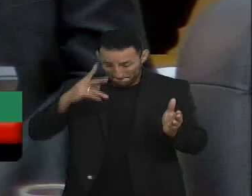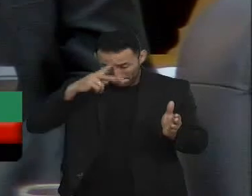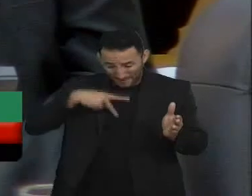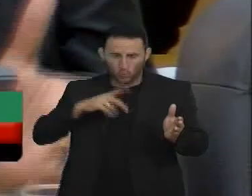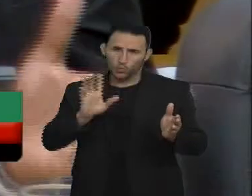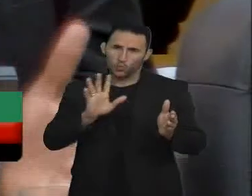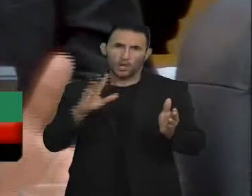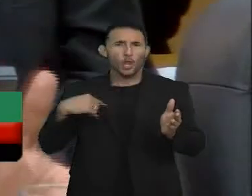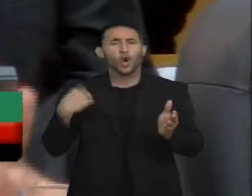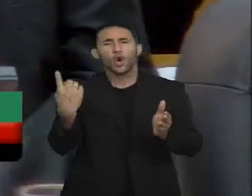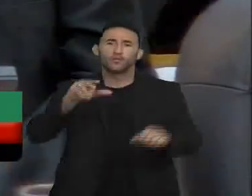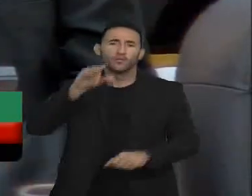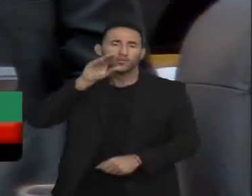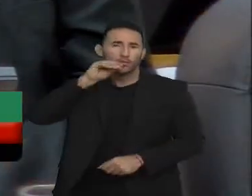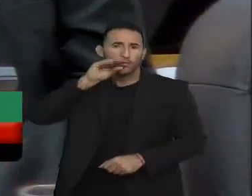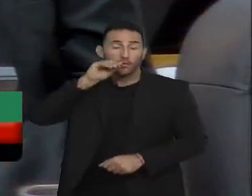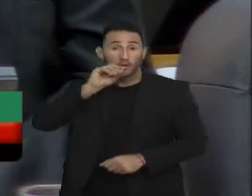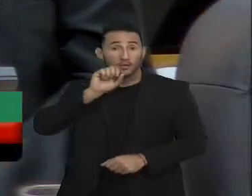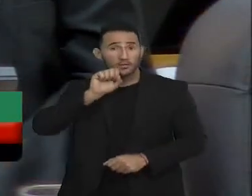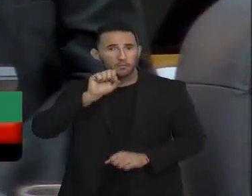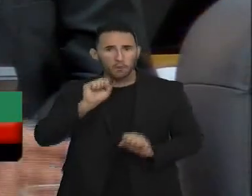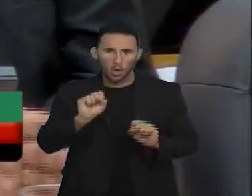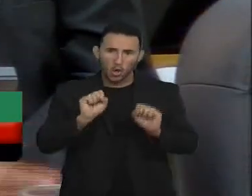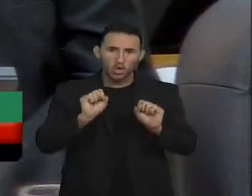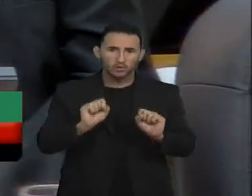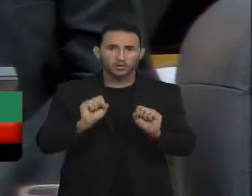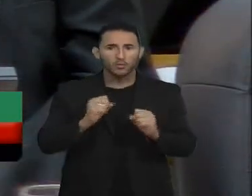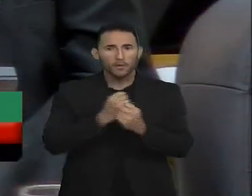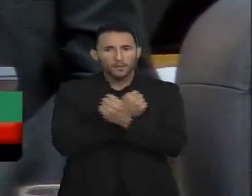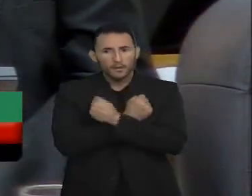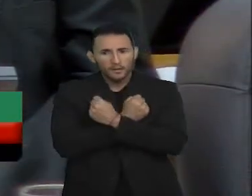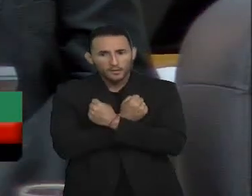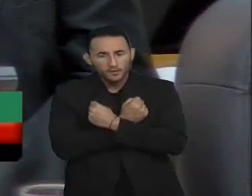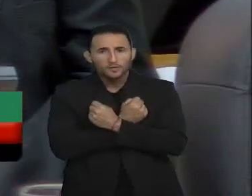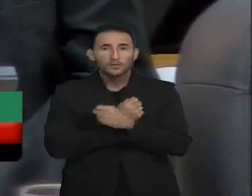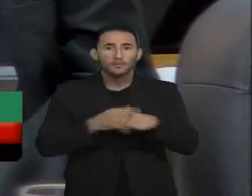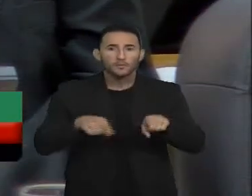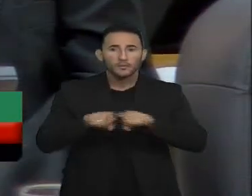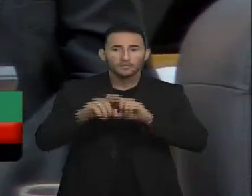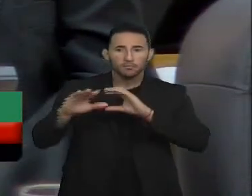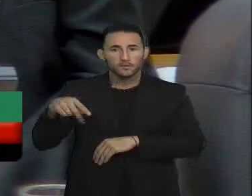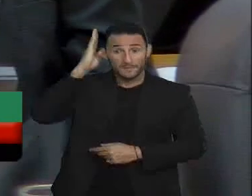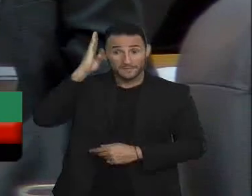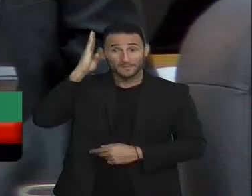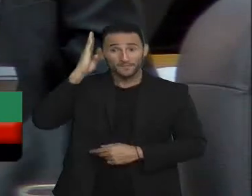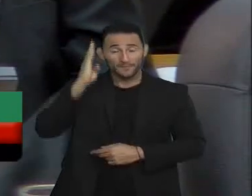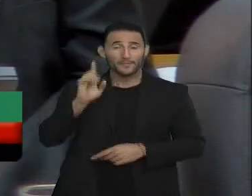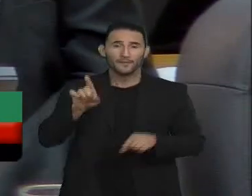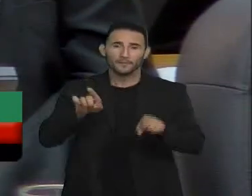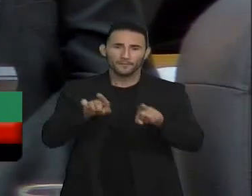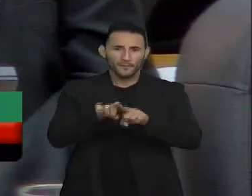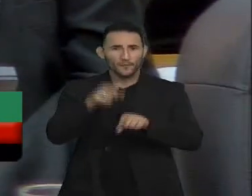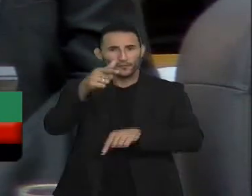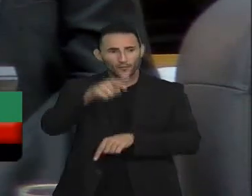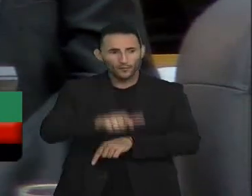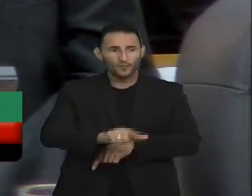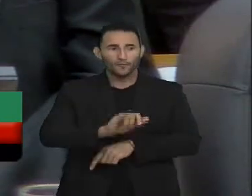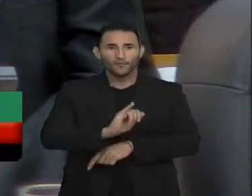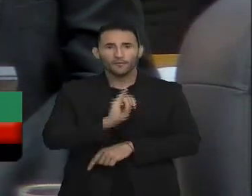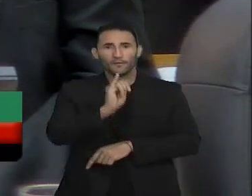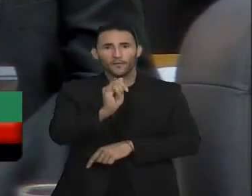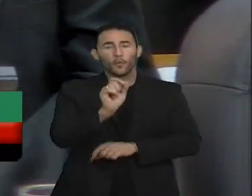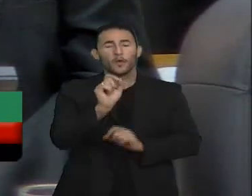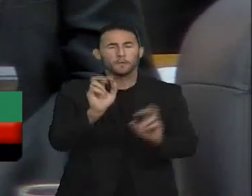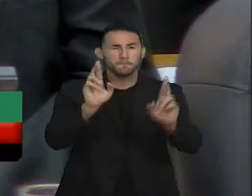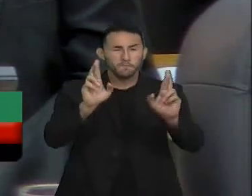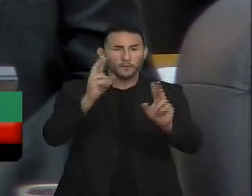Não é meu, é nosso. Nós estamos aqui hoje para que eles possam. Quero mandar um abraço, recebi uma mensagem aqui do presidente, mais uma vez,